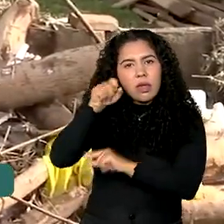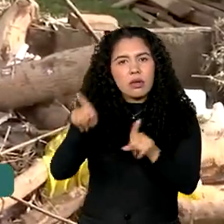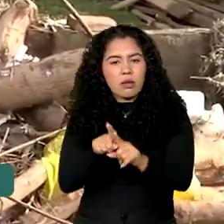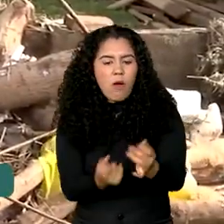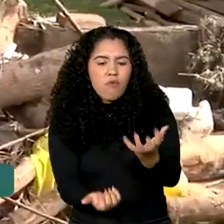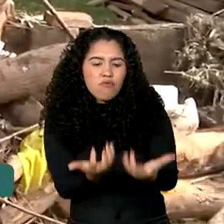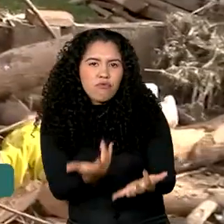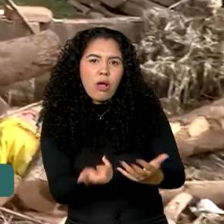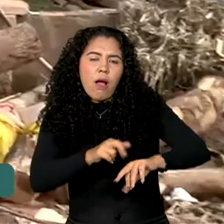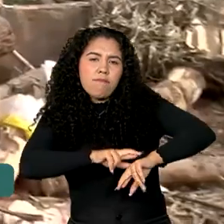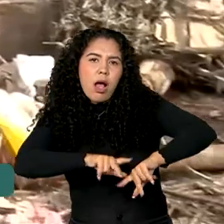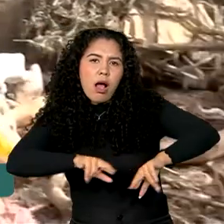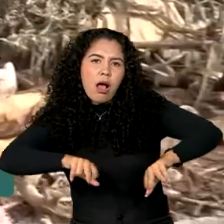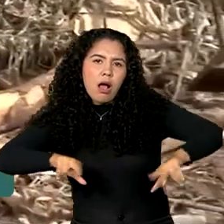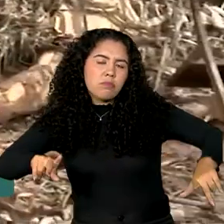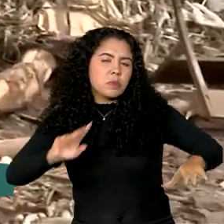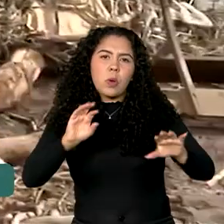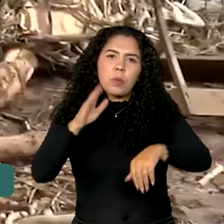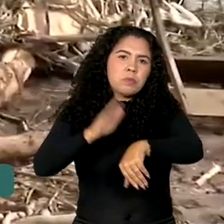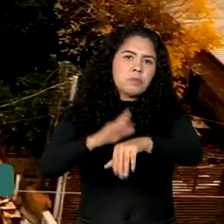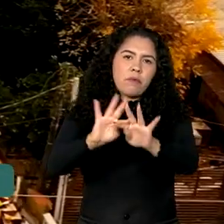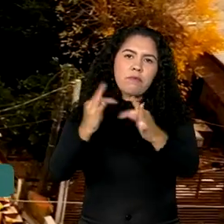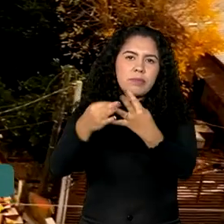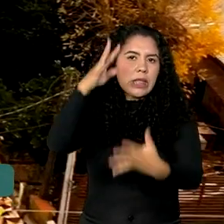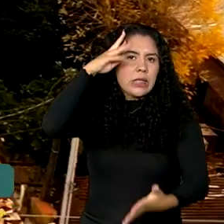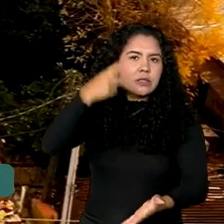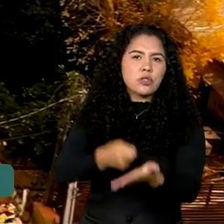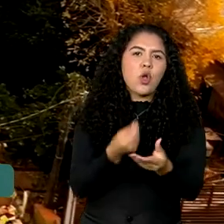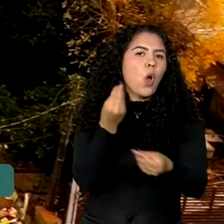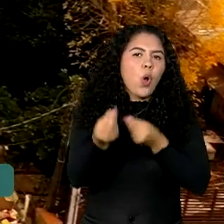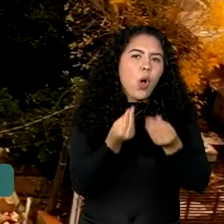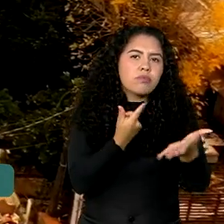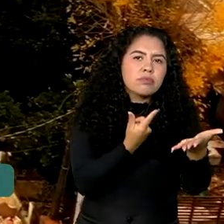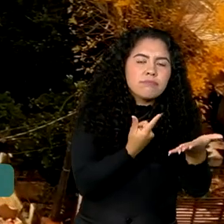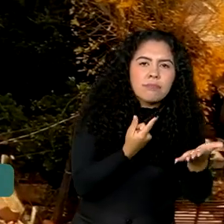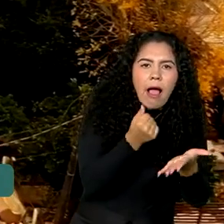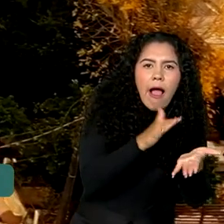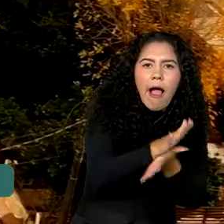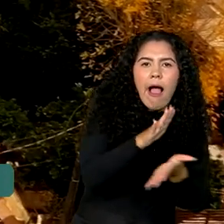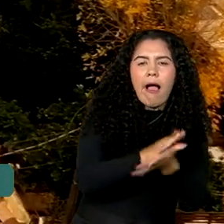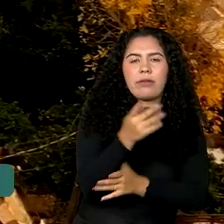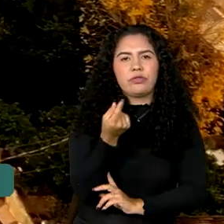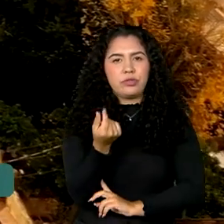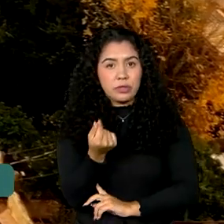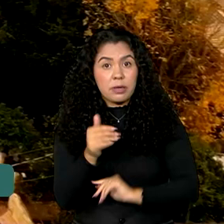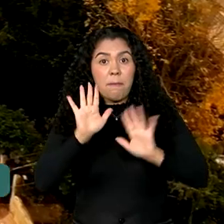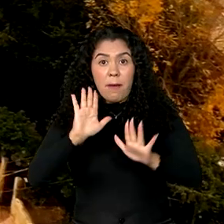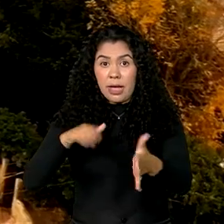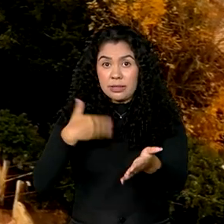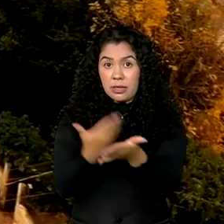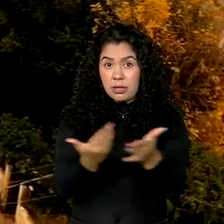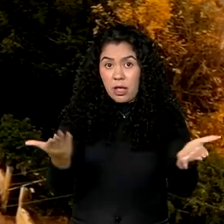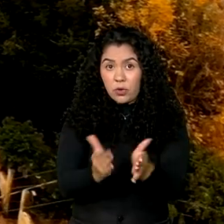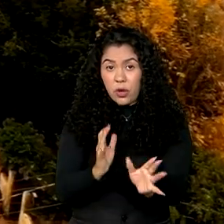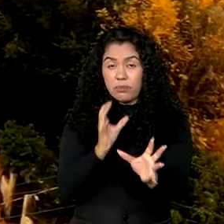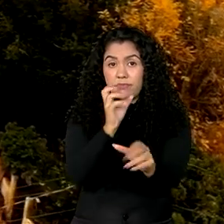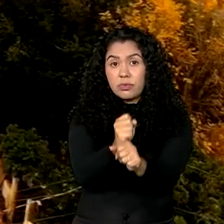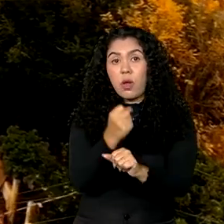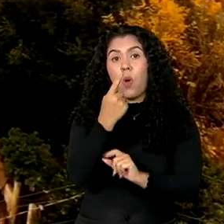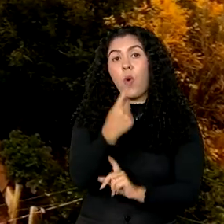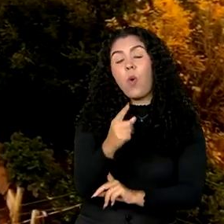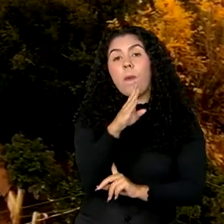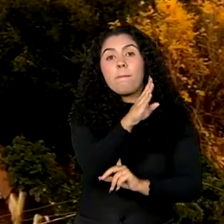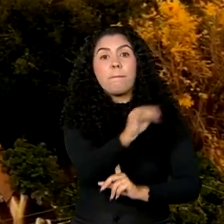eletrodomésticos ou da maneira que as famílias acharem melhor até agora já foram pagos mais de R bilhão